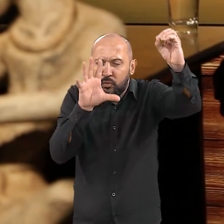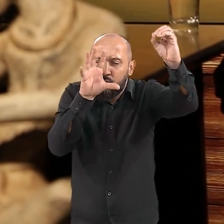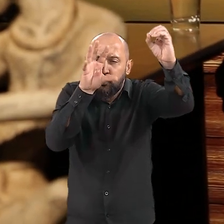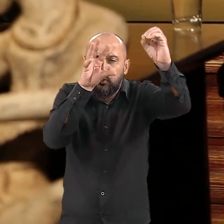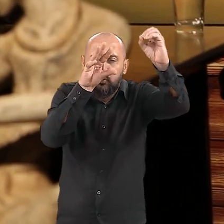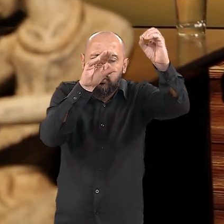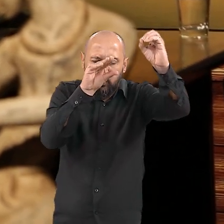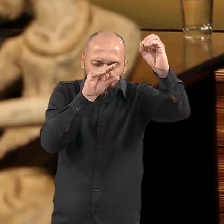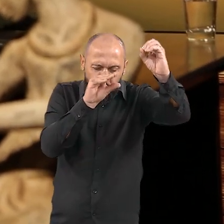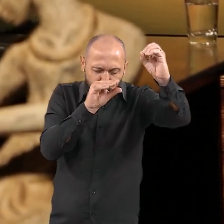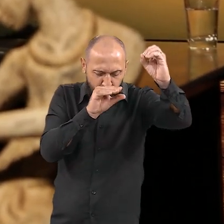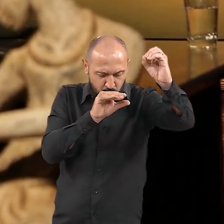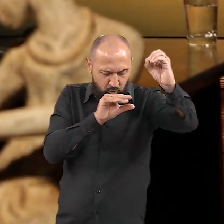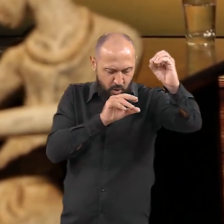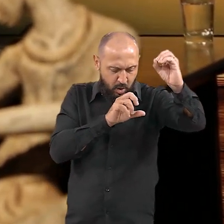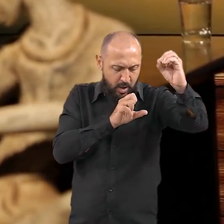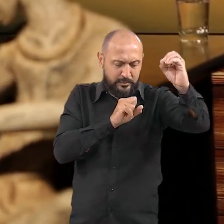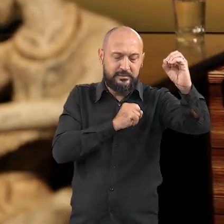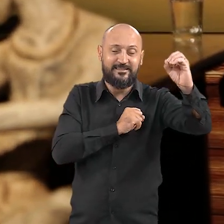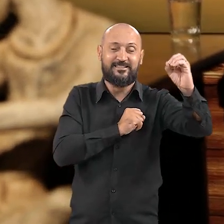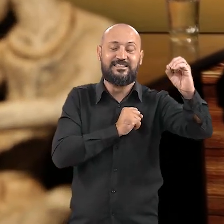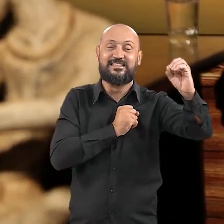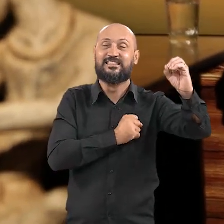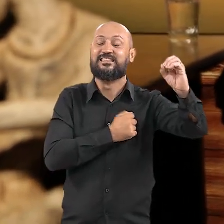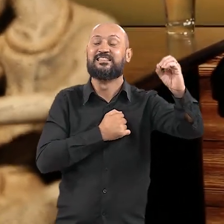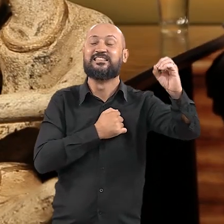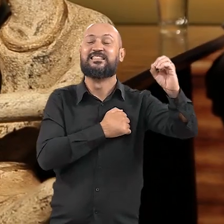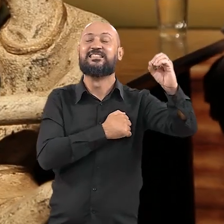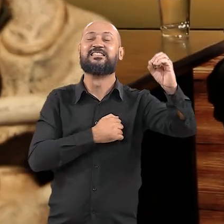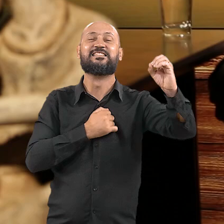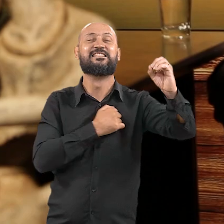escurece, o coração gela.